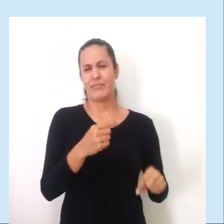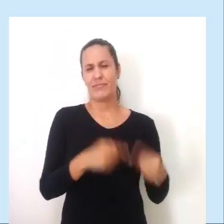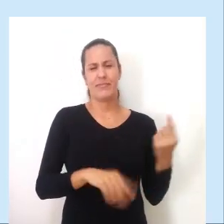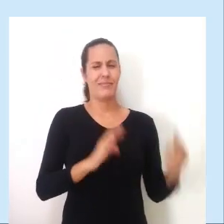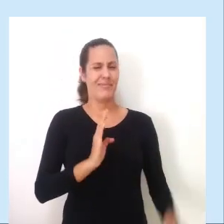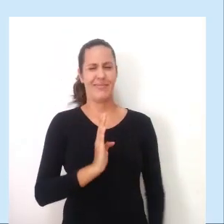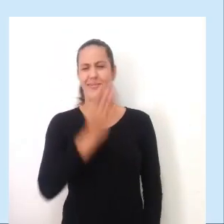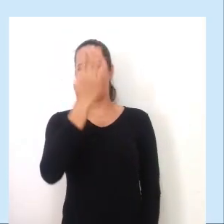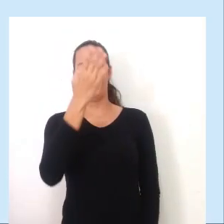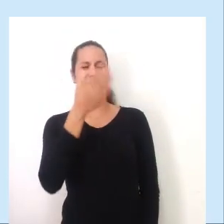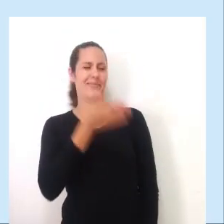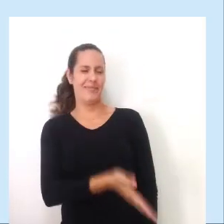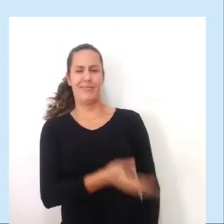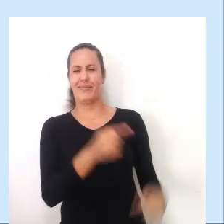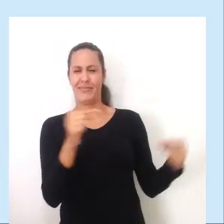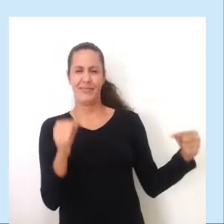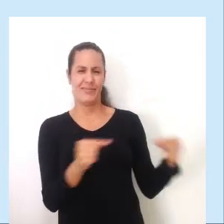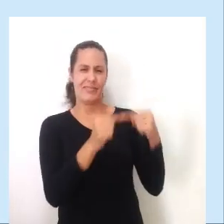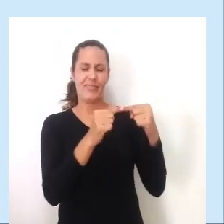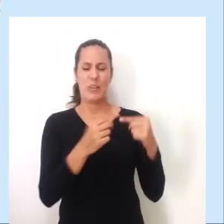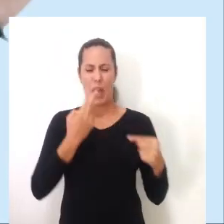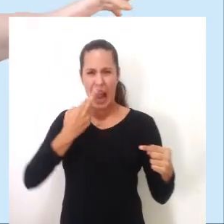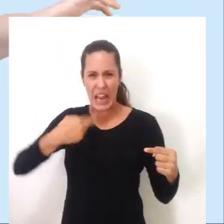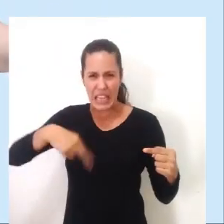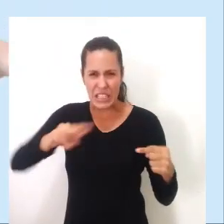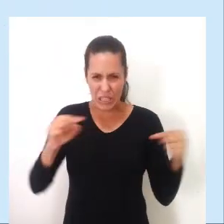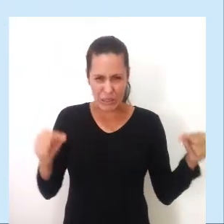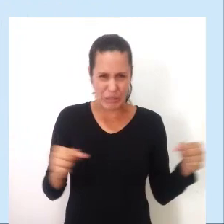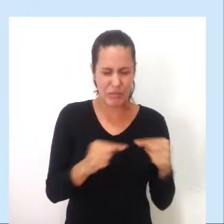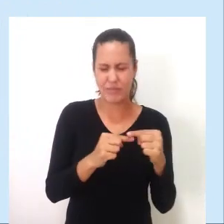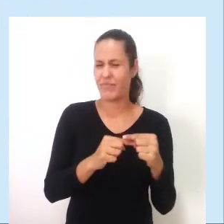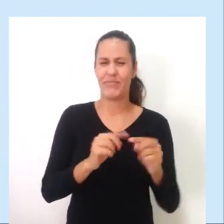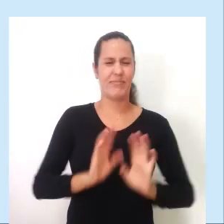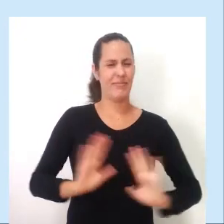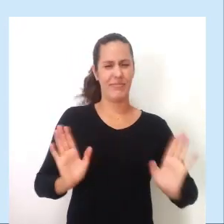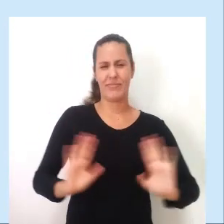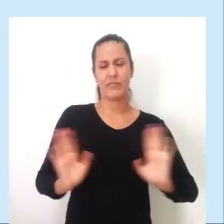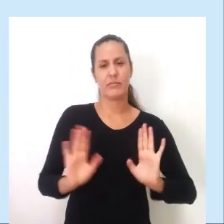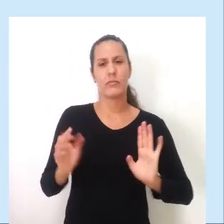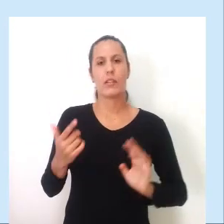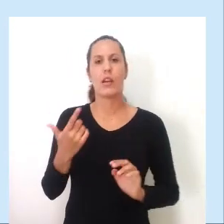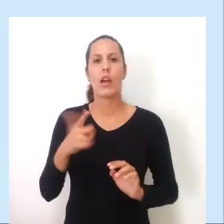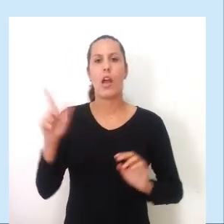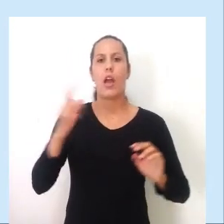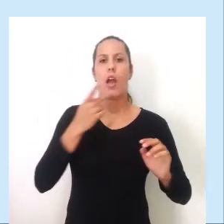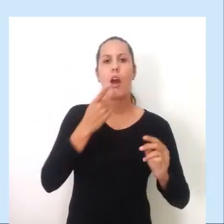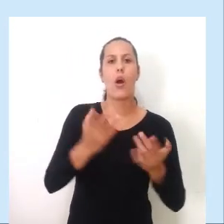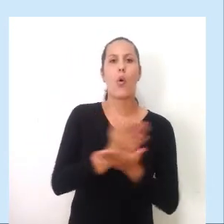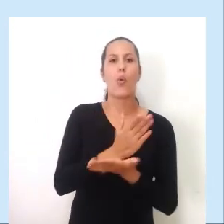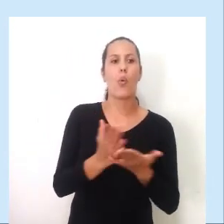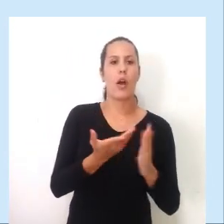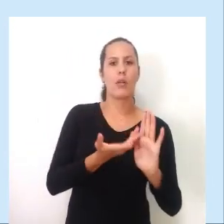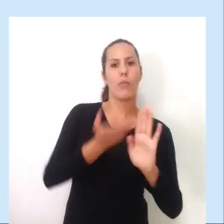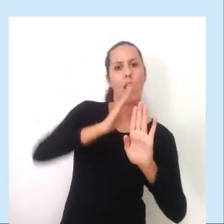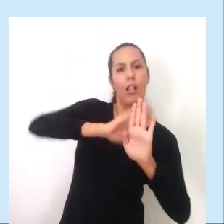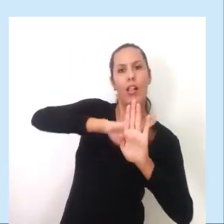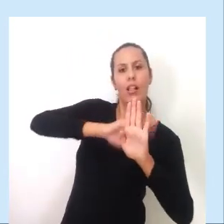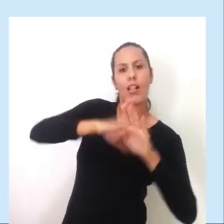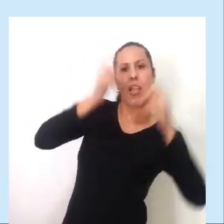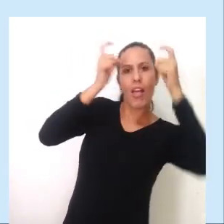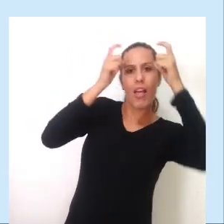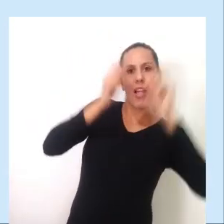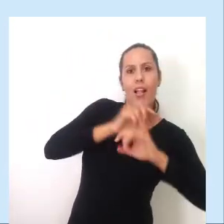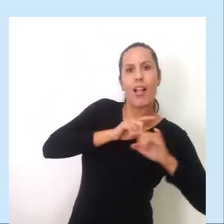garotada? Fósseis não tem nada a ver com religião, não tem nada a ver com mensagens